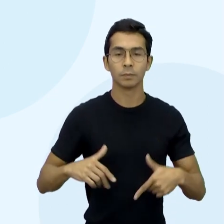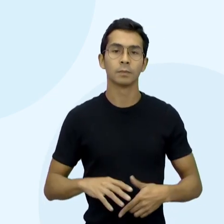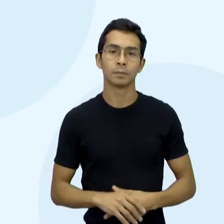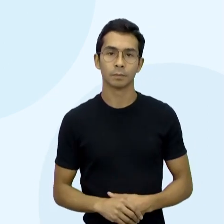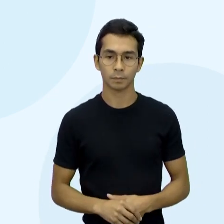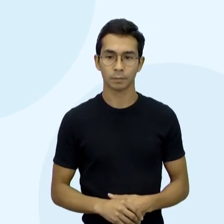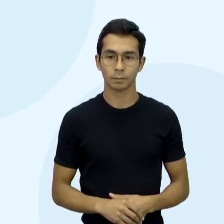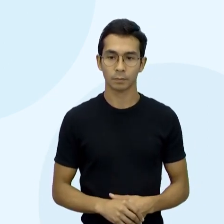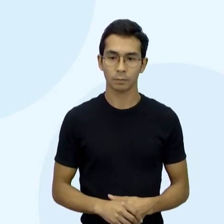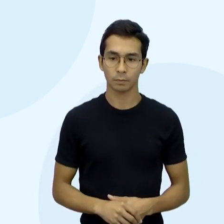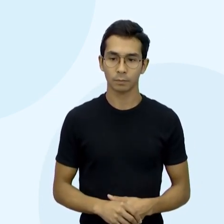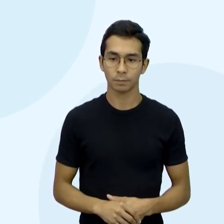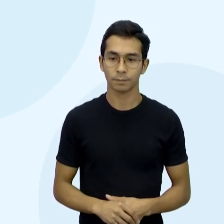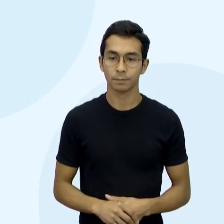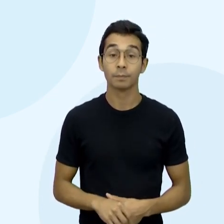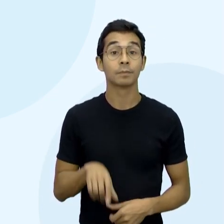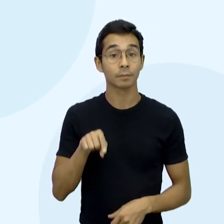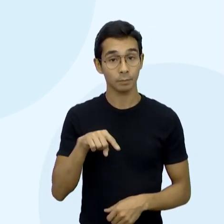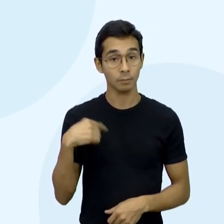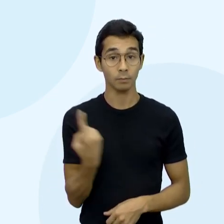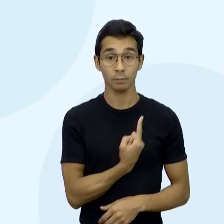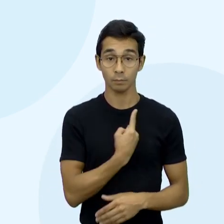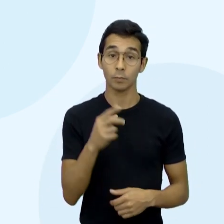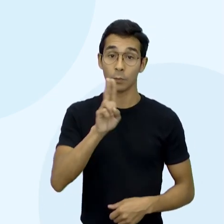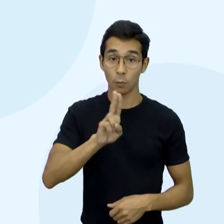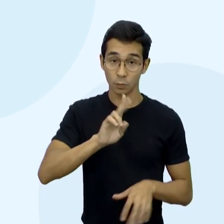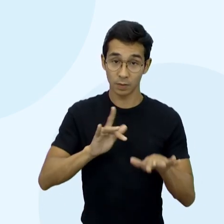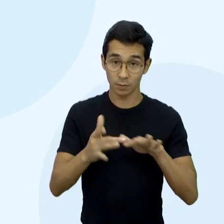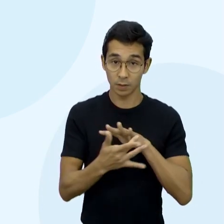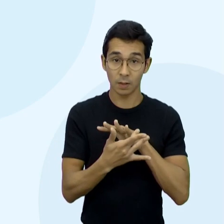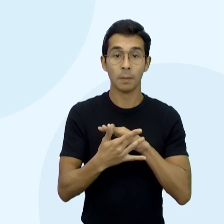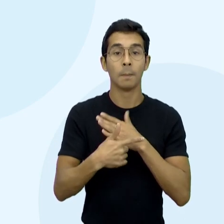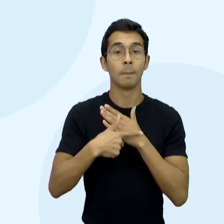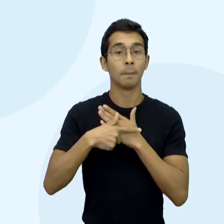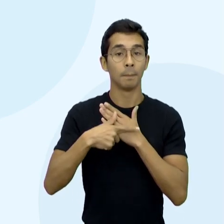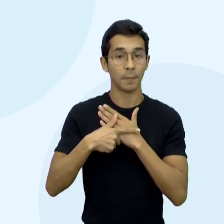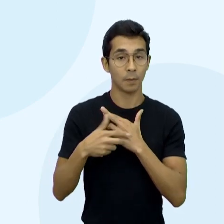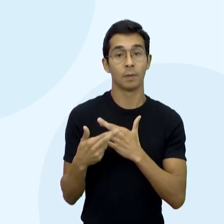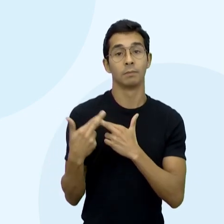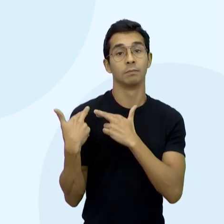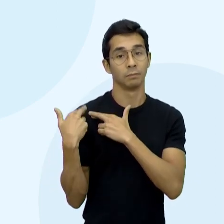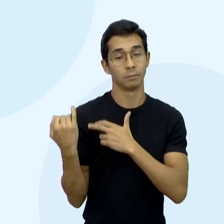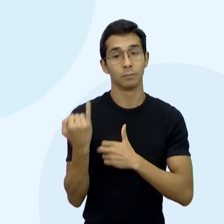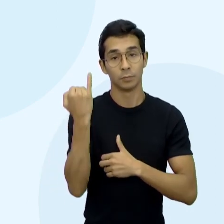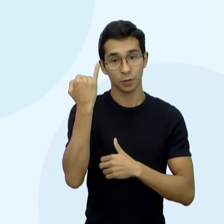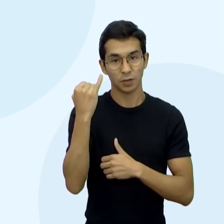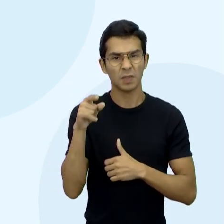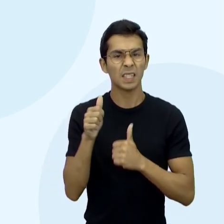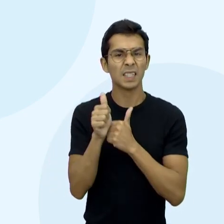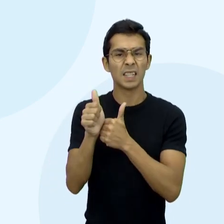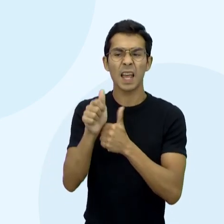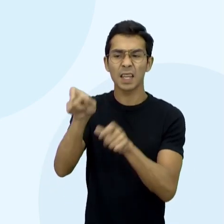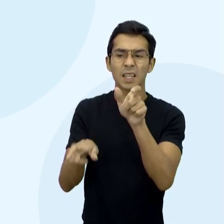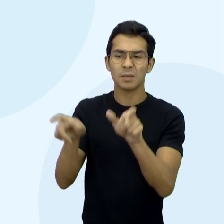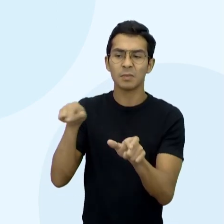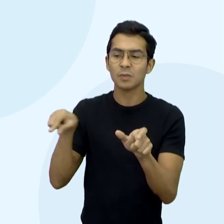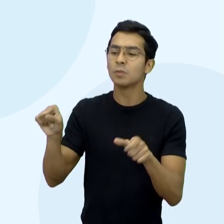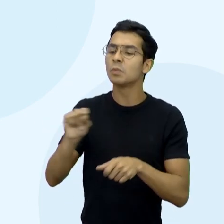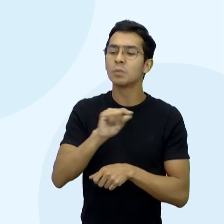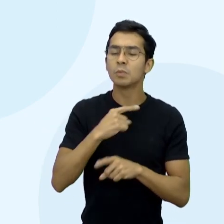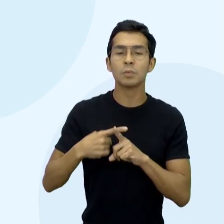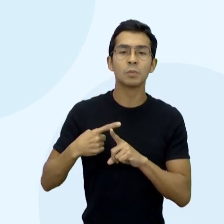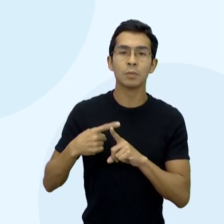E é aí que entra o nosso papel enquanto usuário das mídias sociais. Por que seguimos certas pessoas? O que aprendemos com